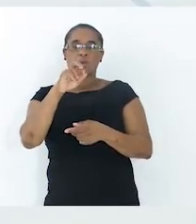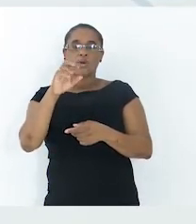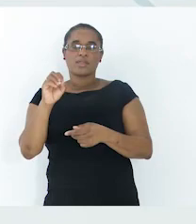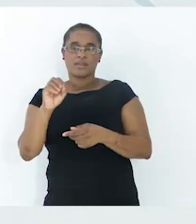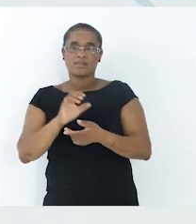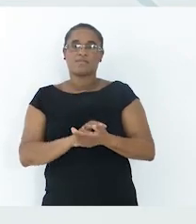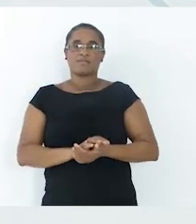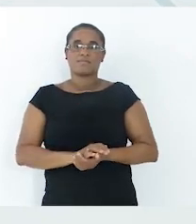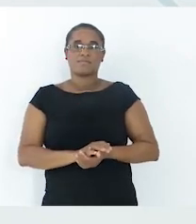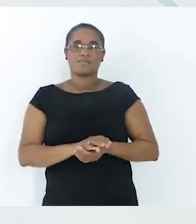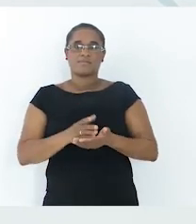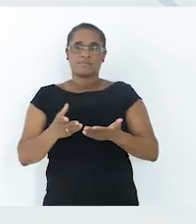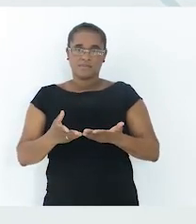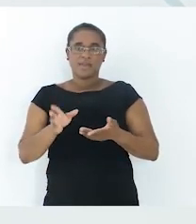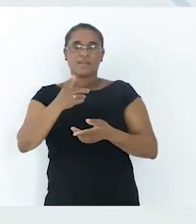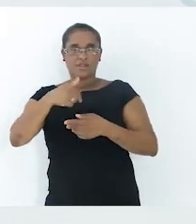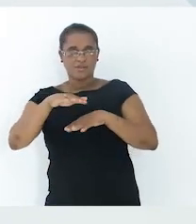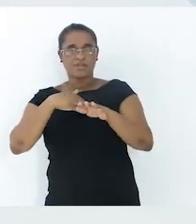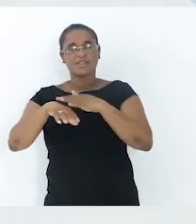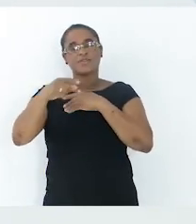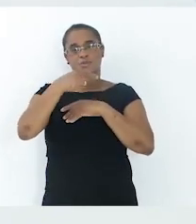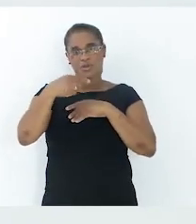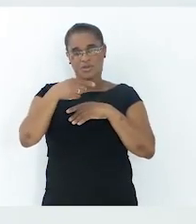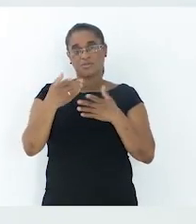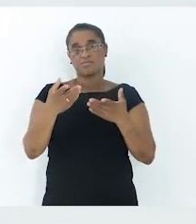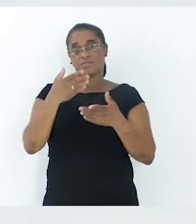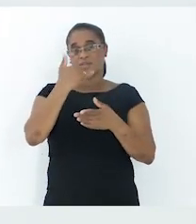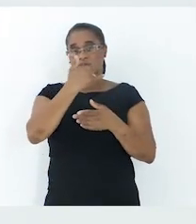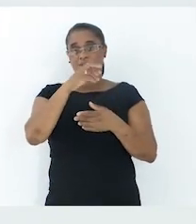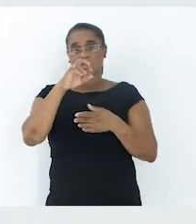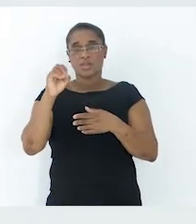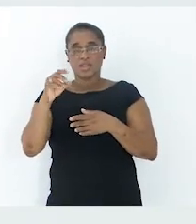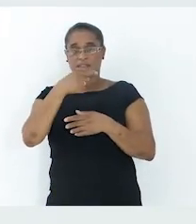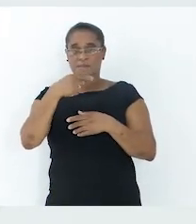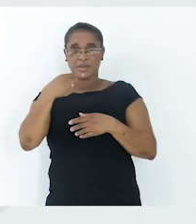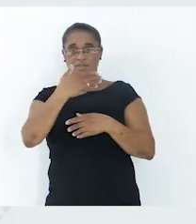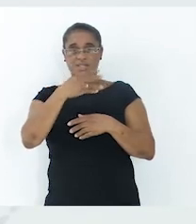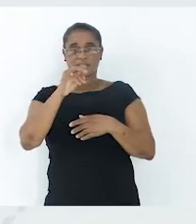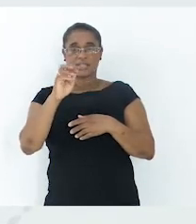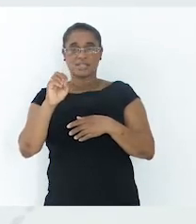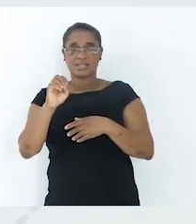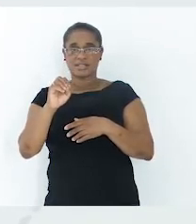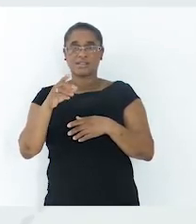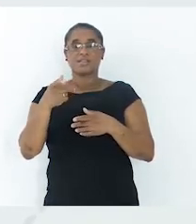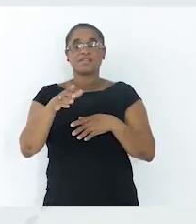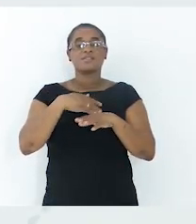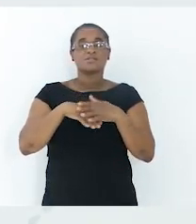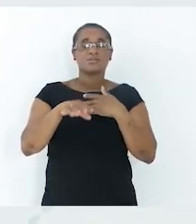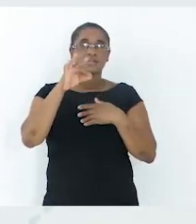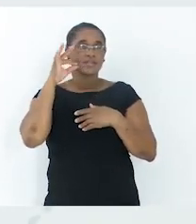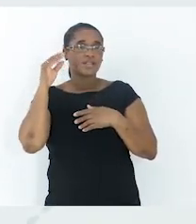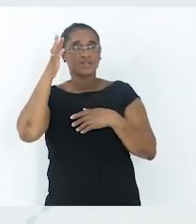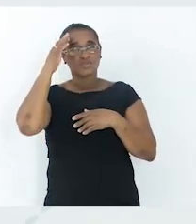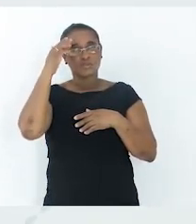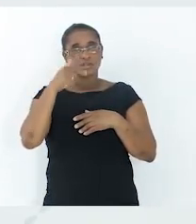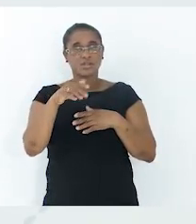280. Ok? Vamos fazer a subtração, 280 menos 130 e tomar o sinal de